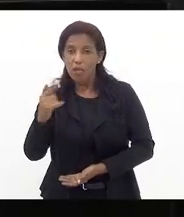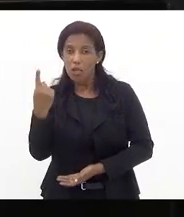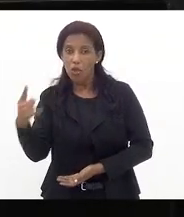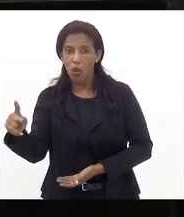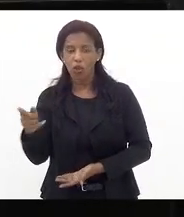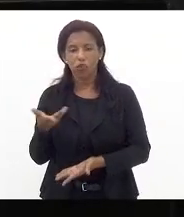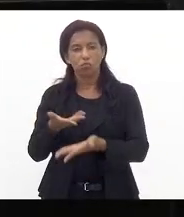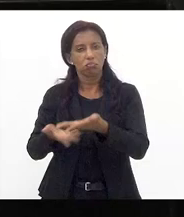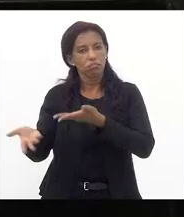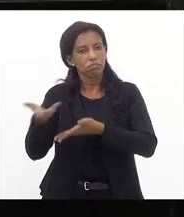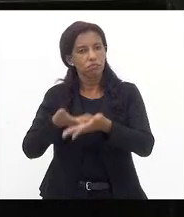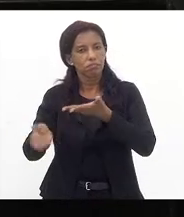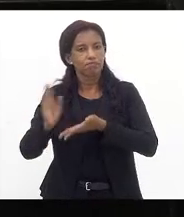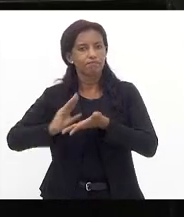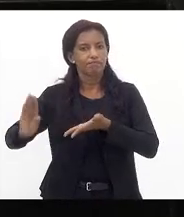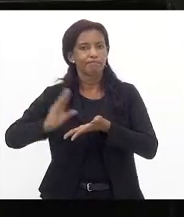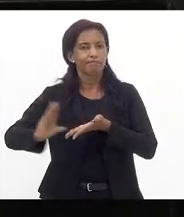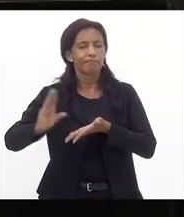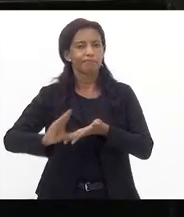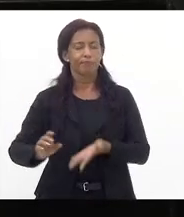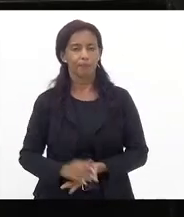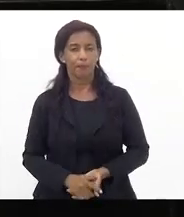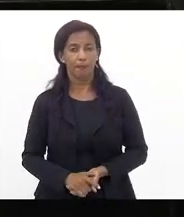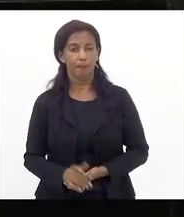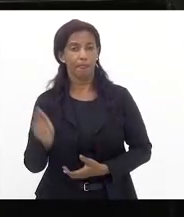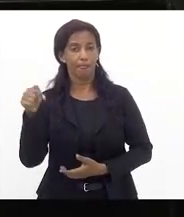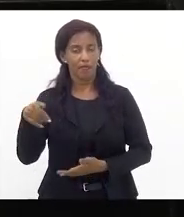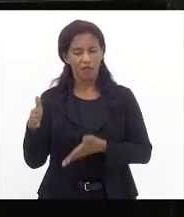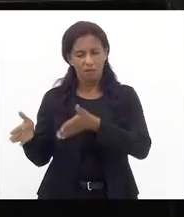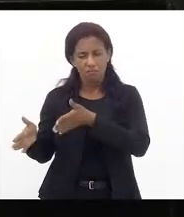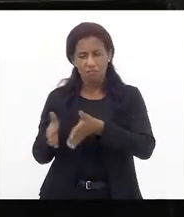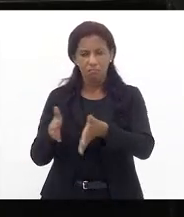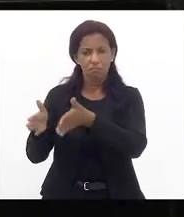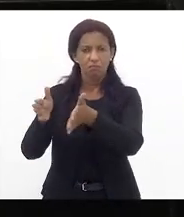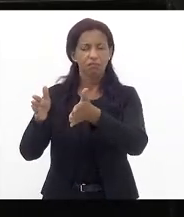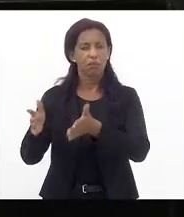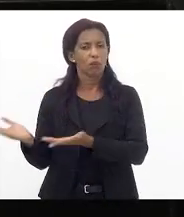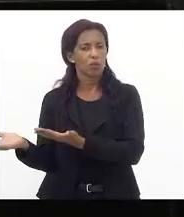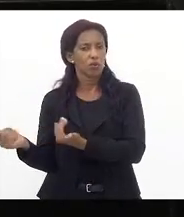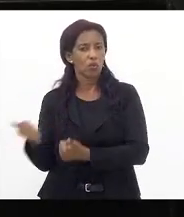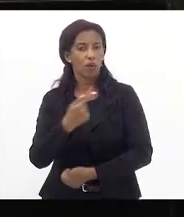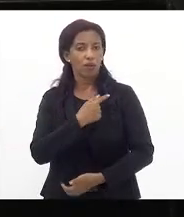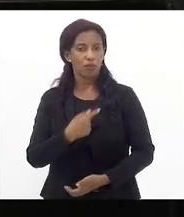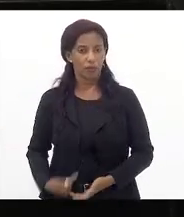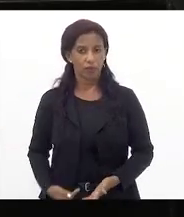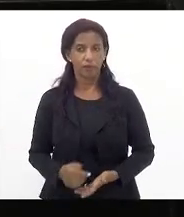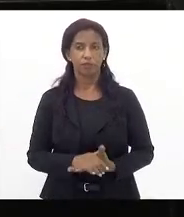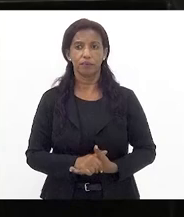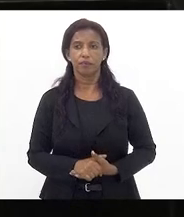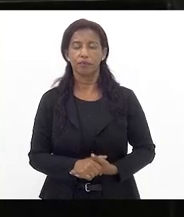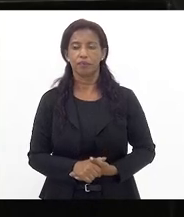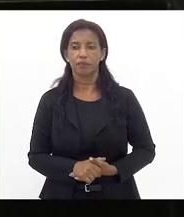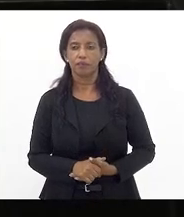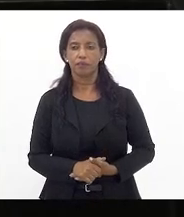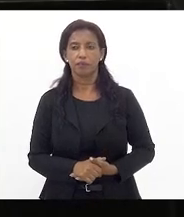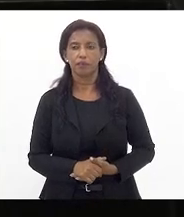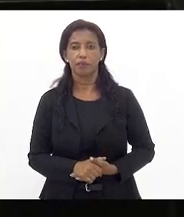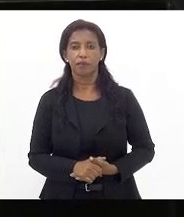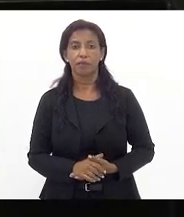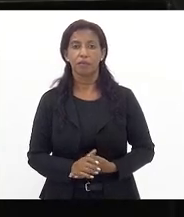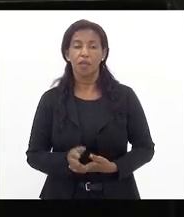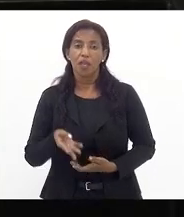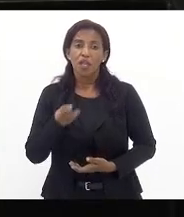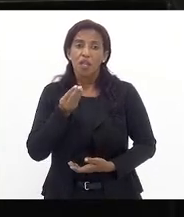investimentos. E é neste caminho traçado por esse jovem governador, que